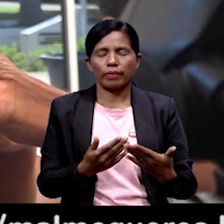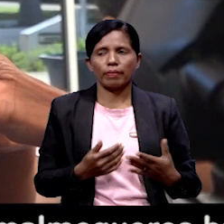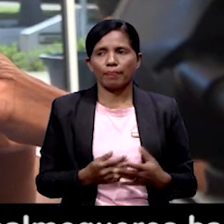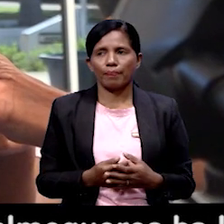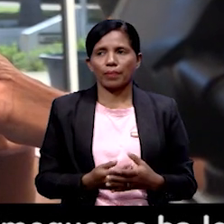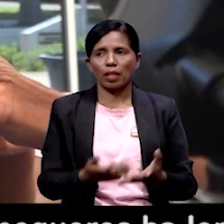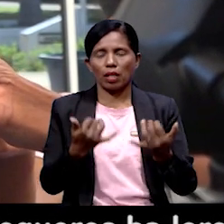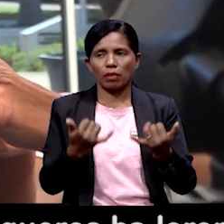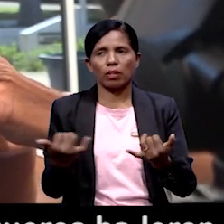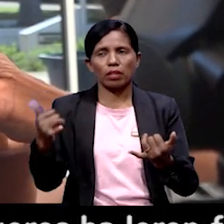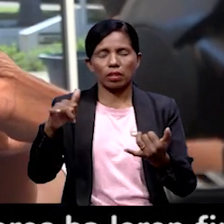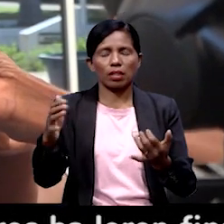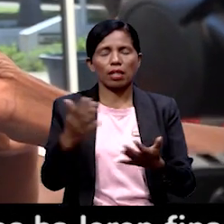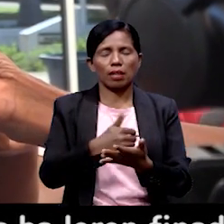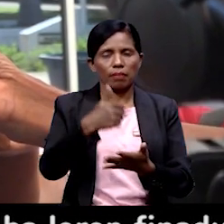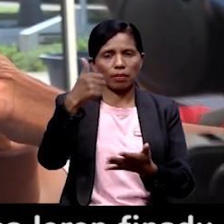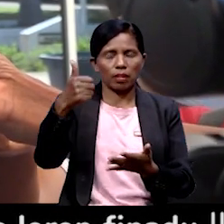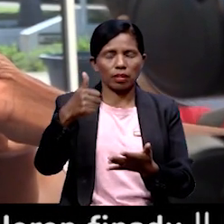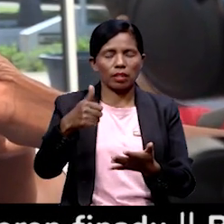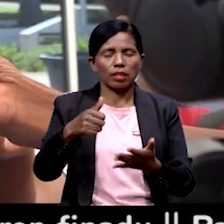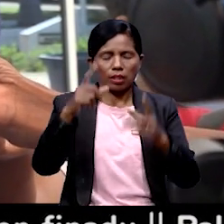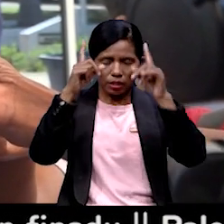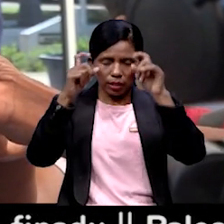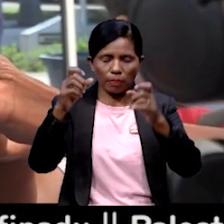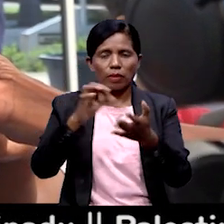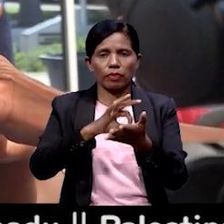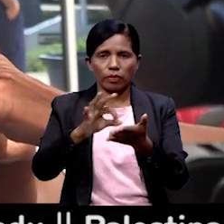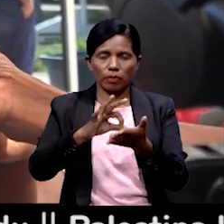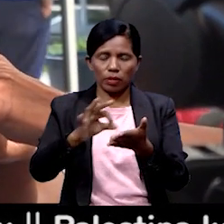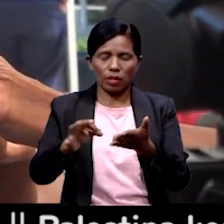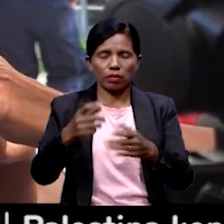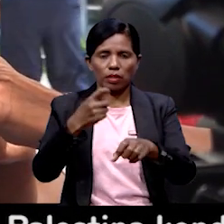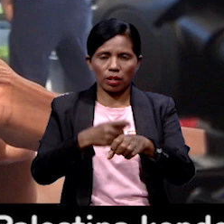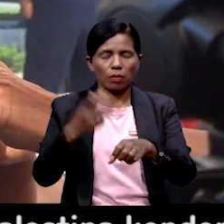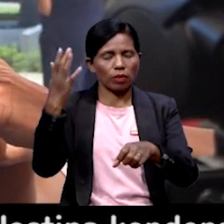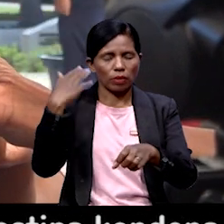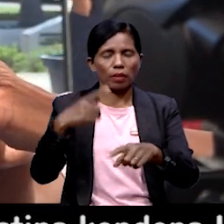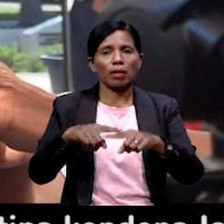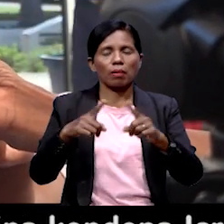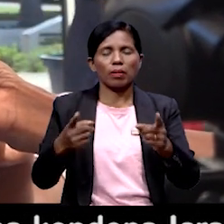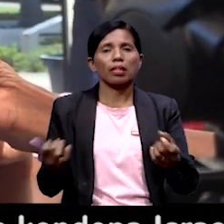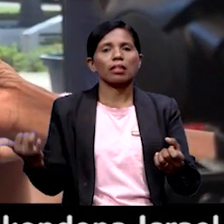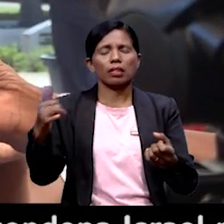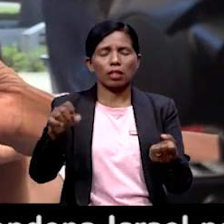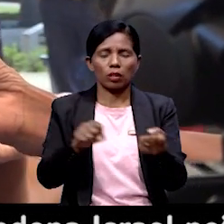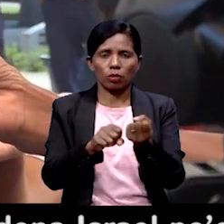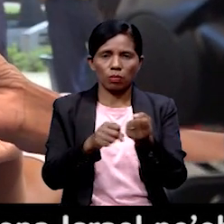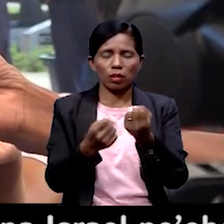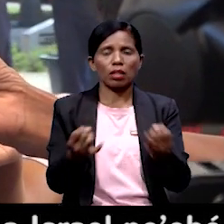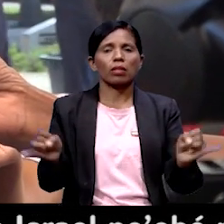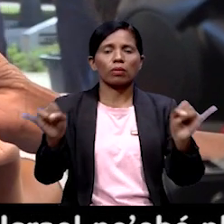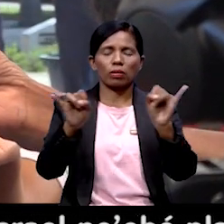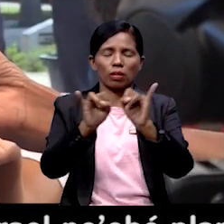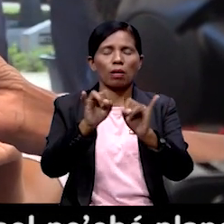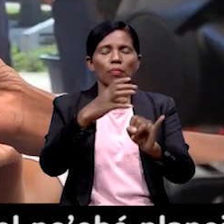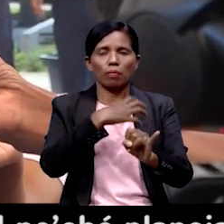embora ser a la passa e exame promoção um tempo livre mas vez ser a contribuir para a instituição da PNTL com a instituição na Hari